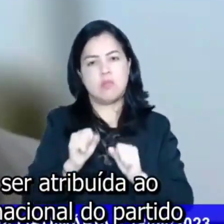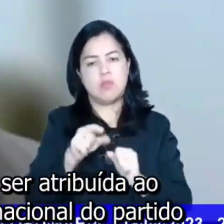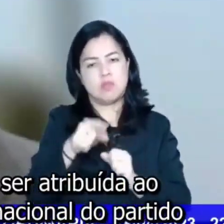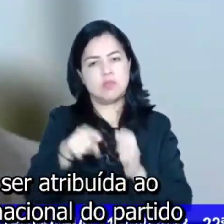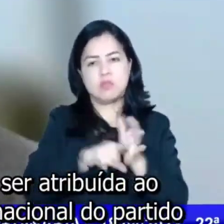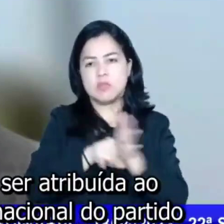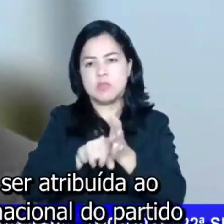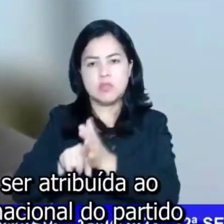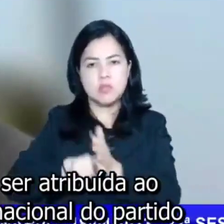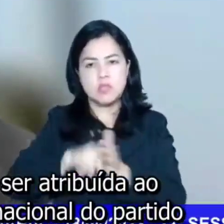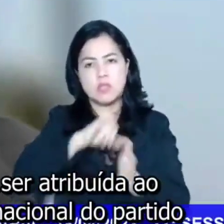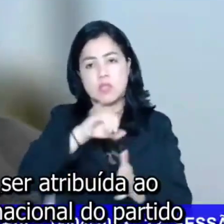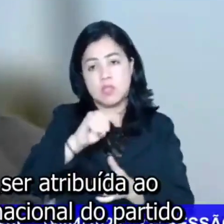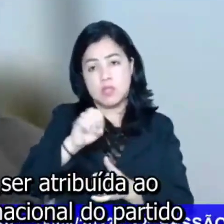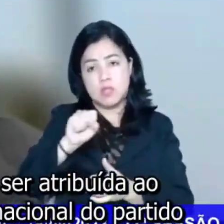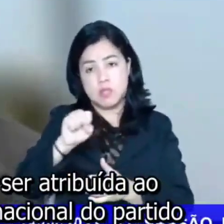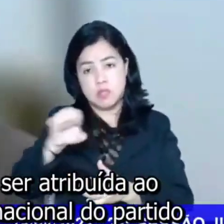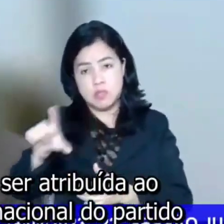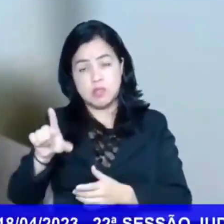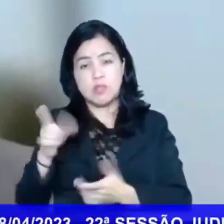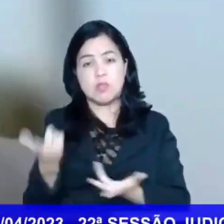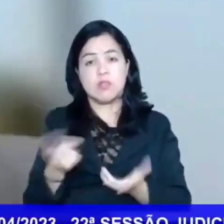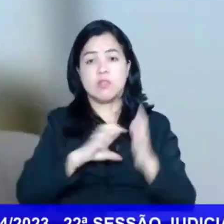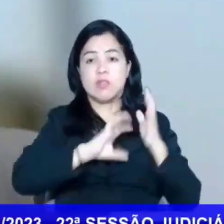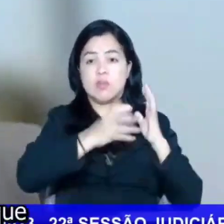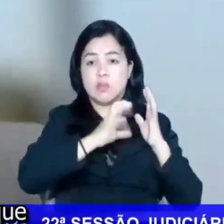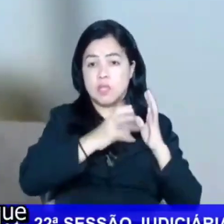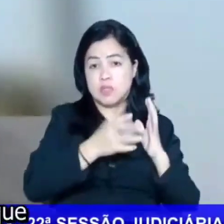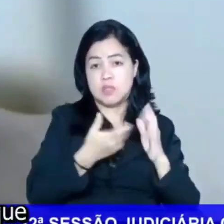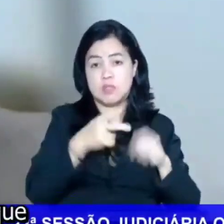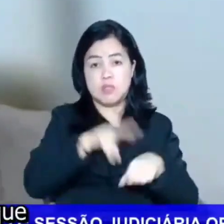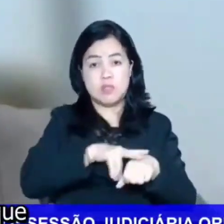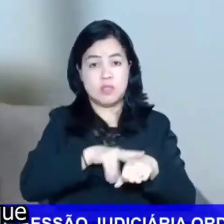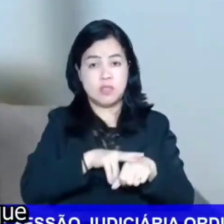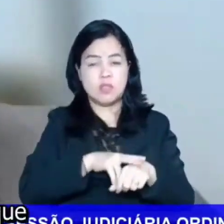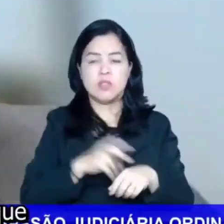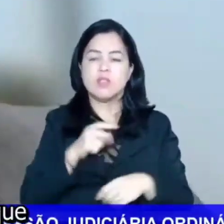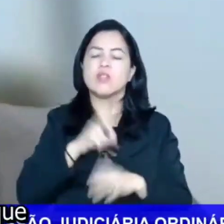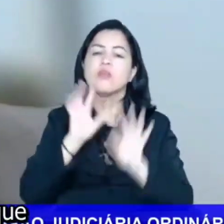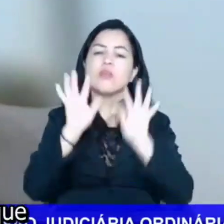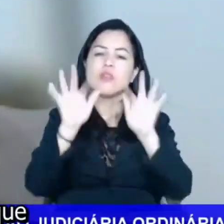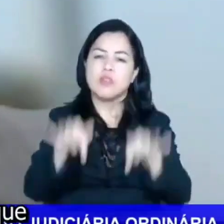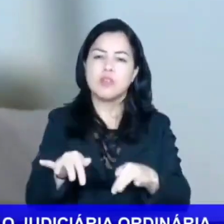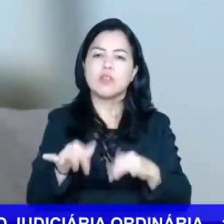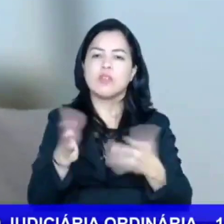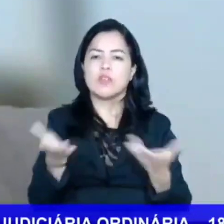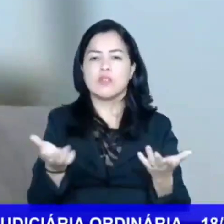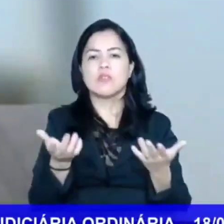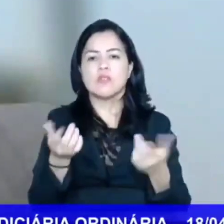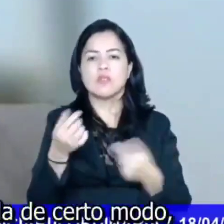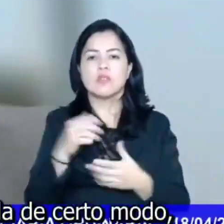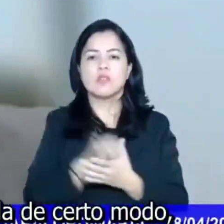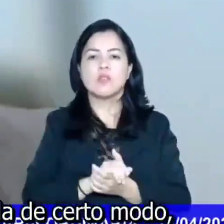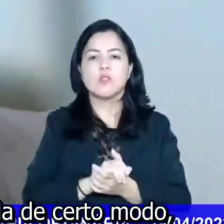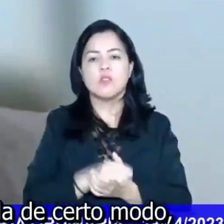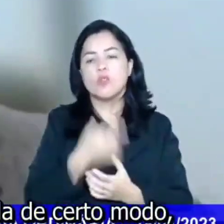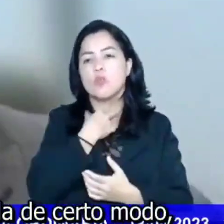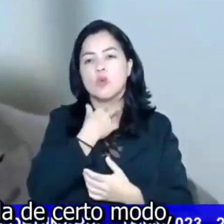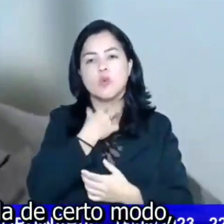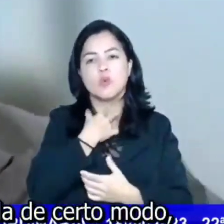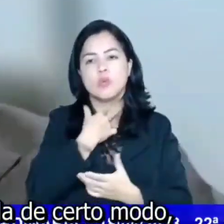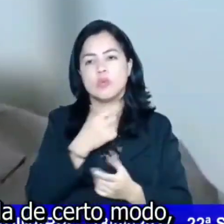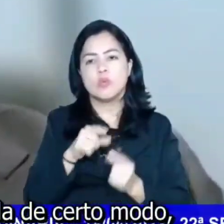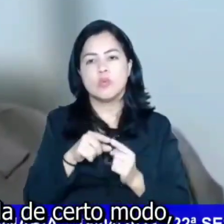investigado José Luiz Pena na condição de presidente nacional do partido. E para finalizar, excelências, um ponto que não poderia